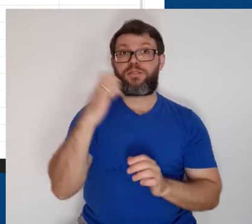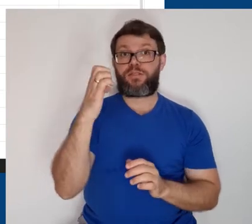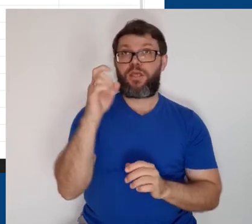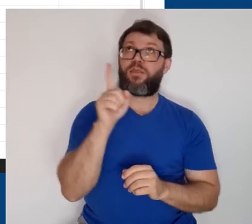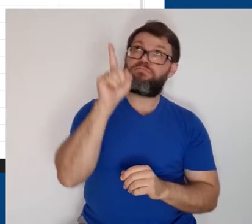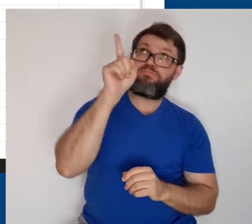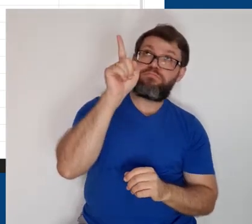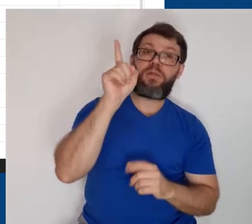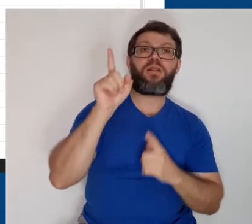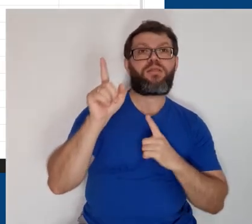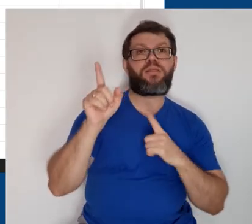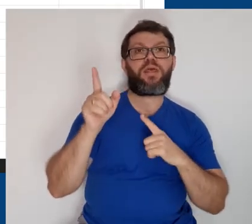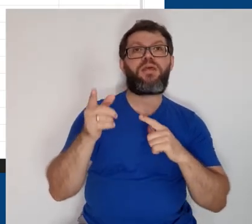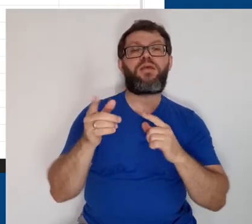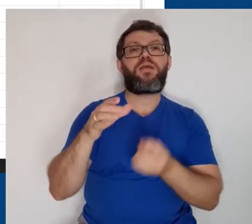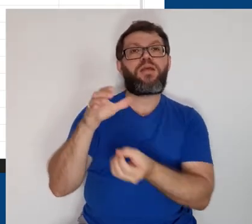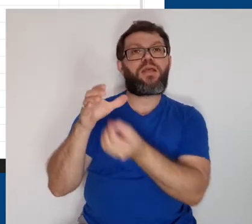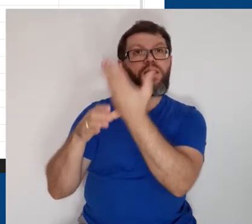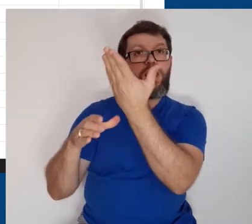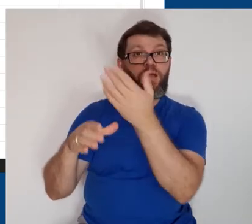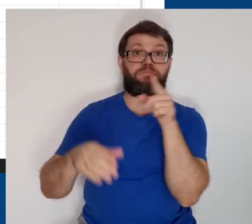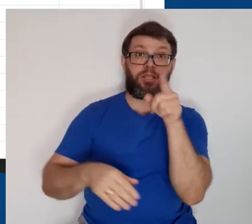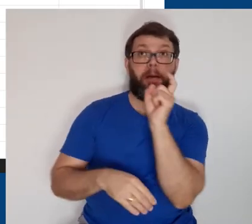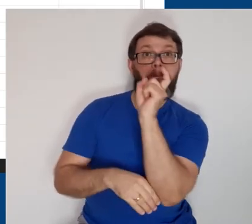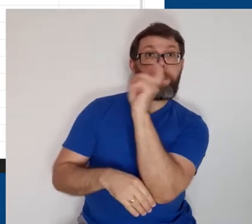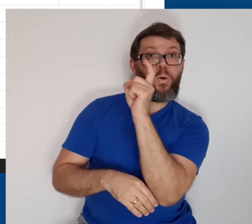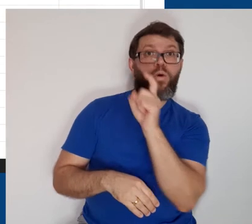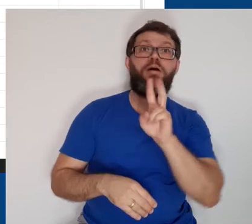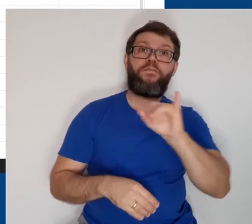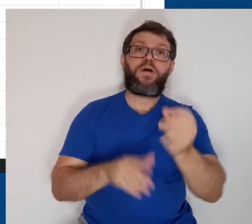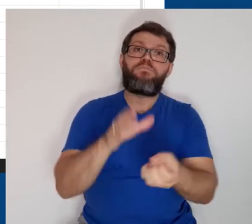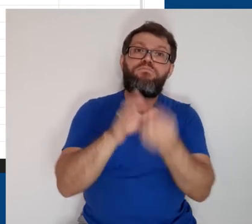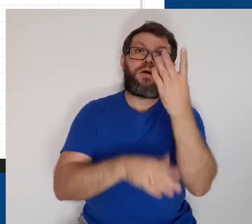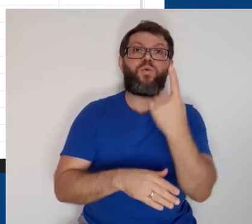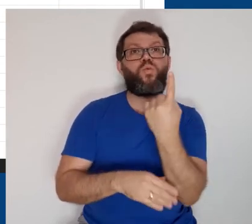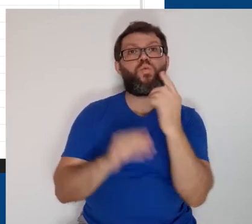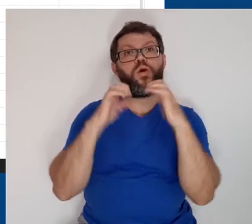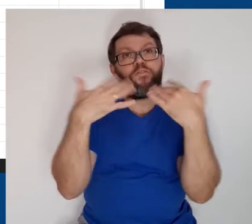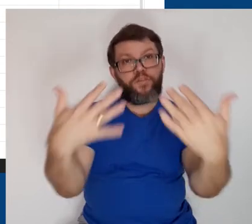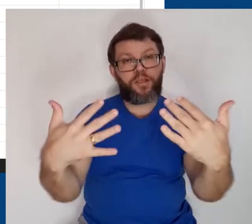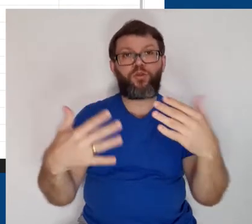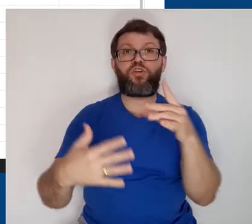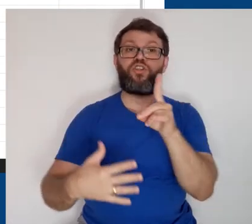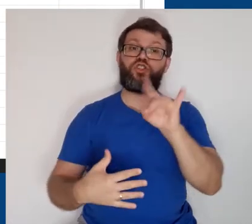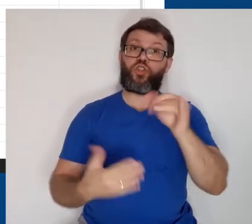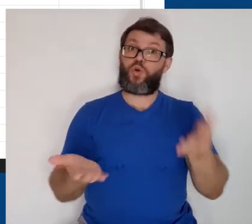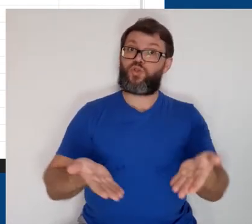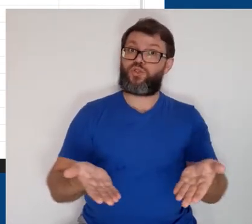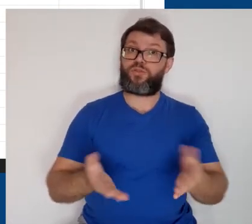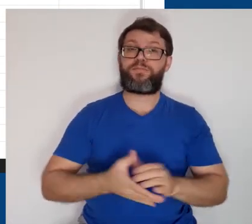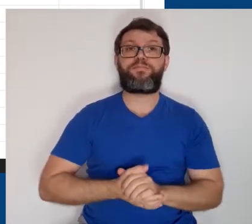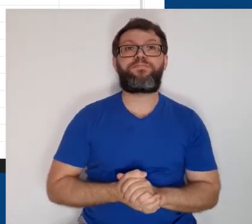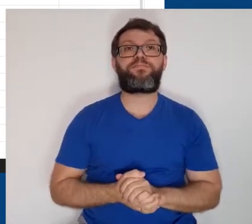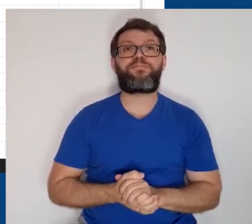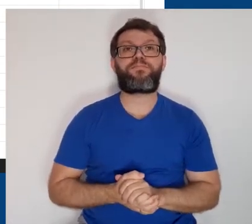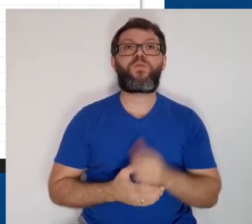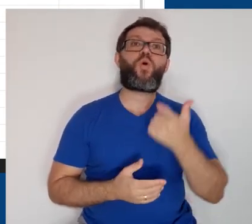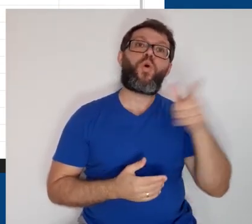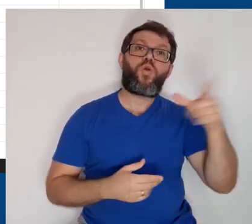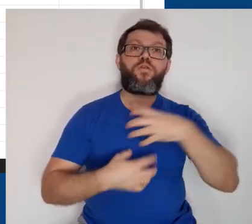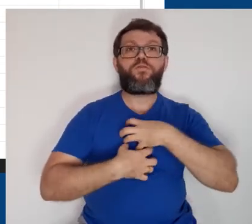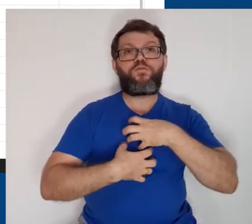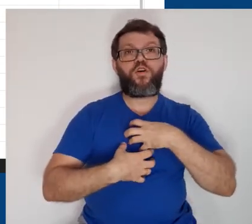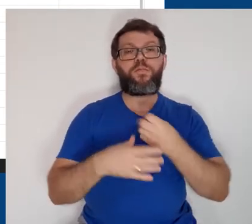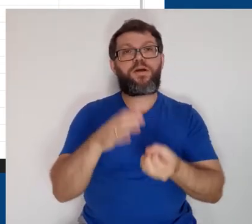topo da parte esquerda temos o botão criar clicando nesse botão criamos um evento Bom dia de hoje a